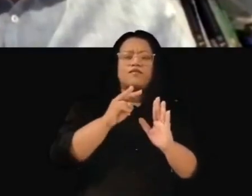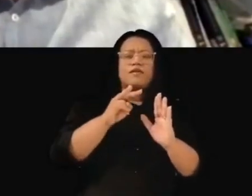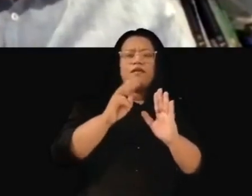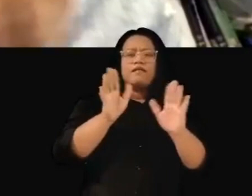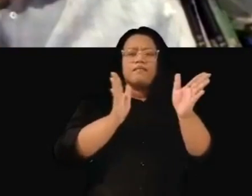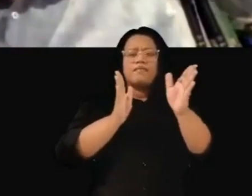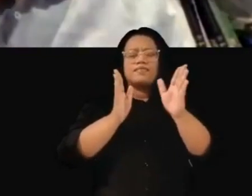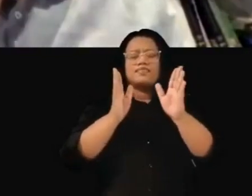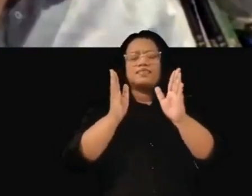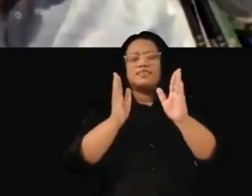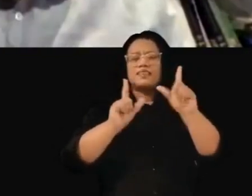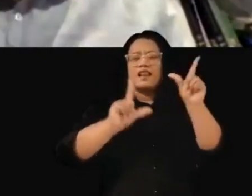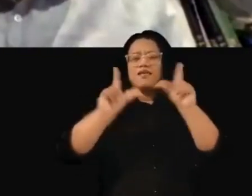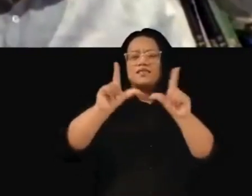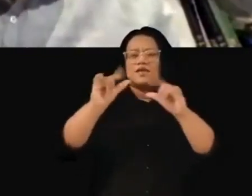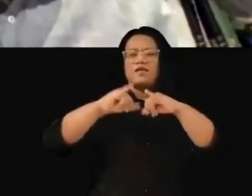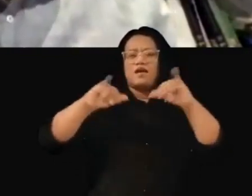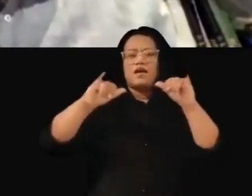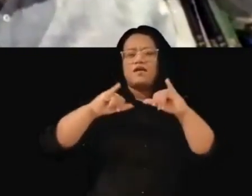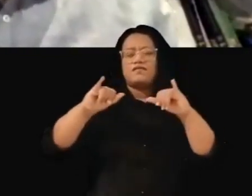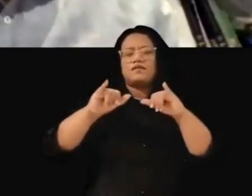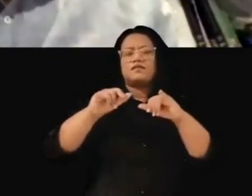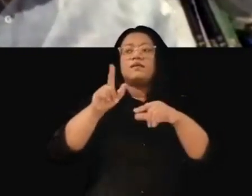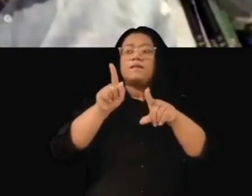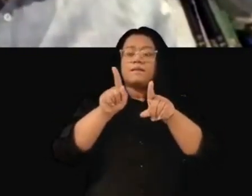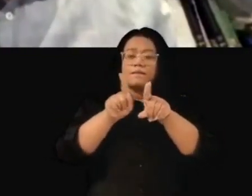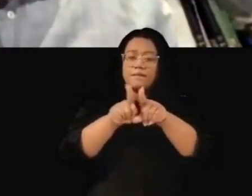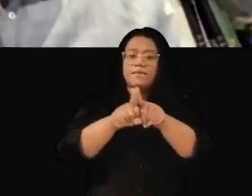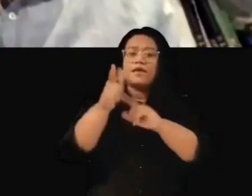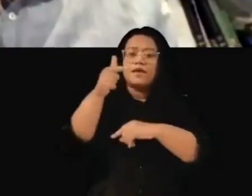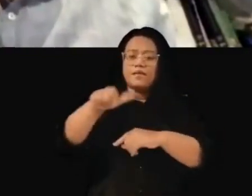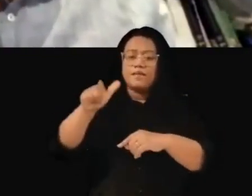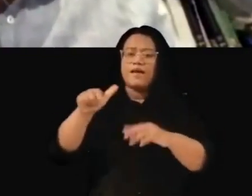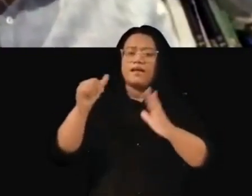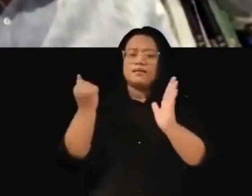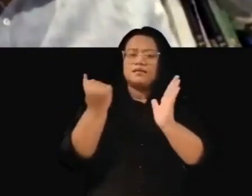nós entendemos que pode acontecer, mas muitos outros que